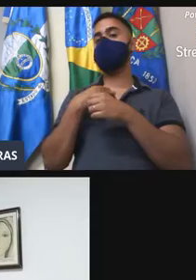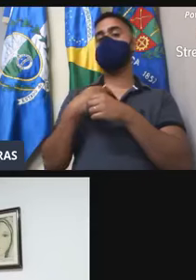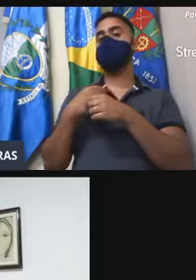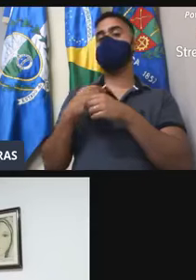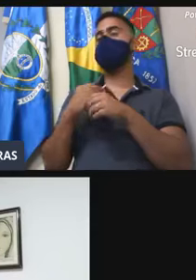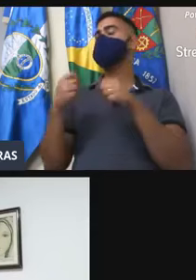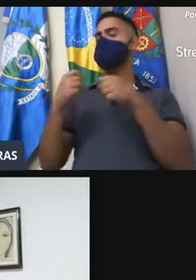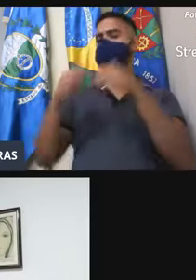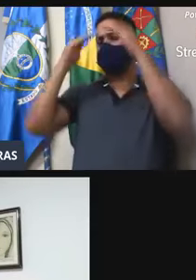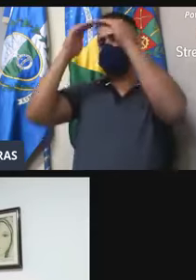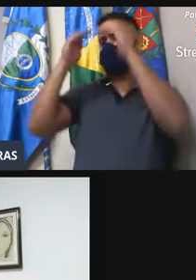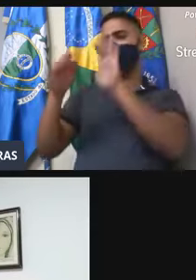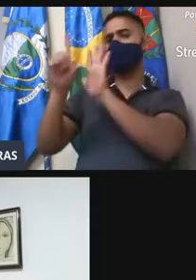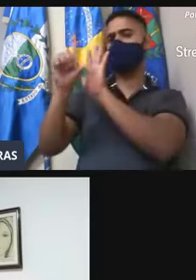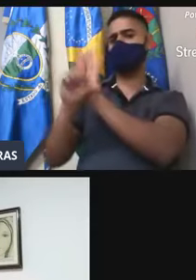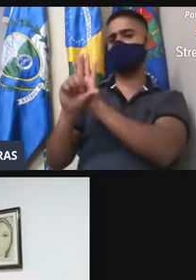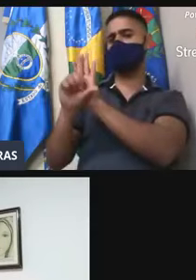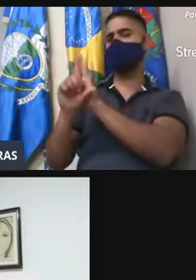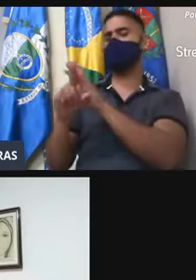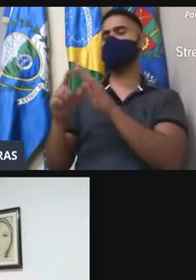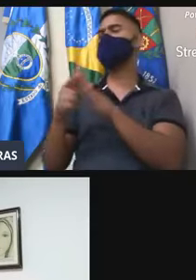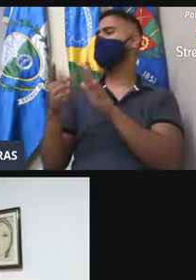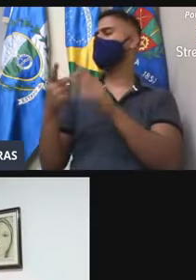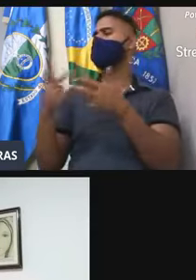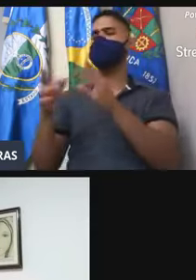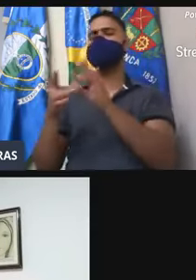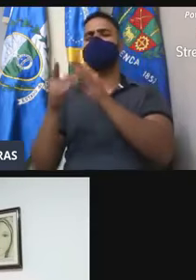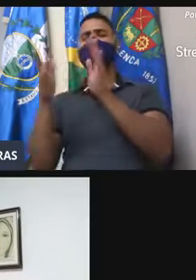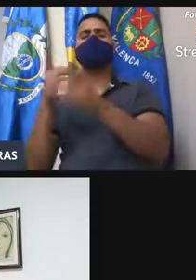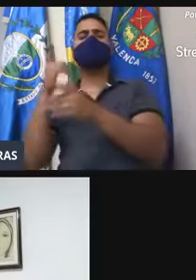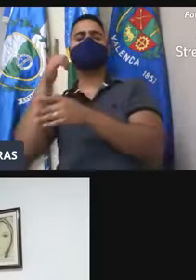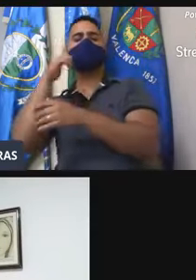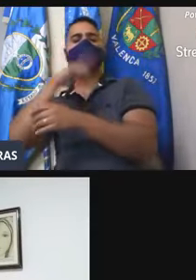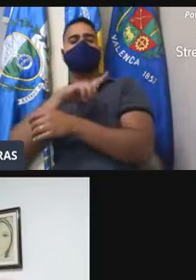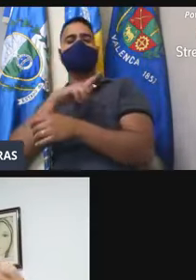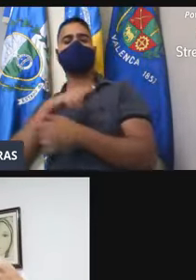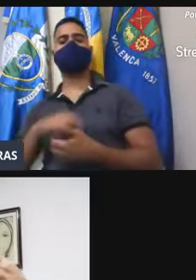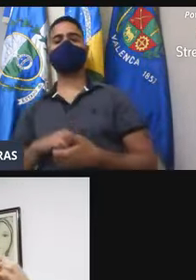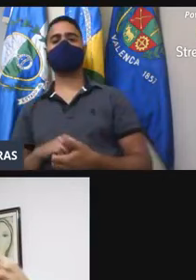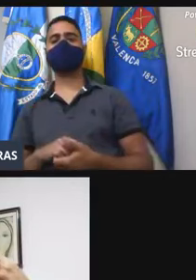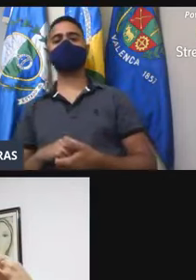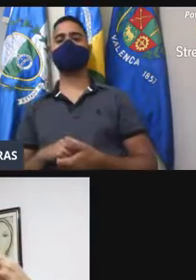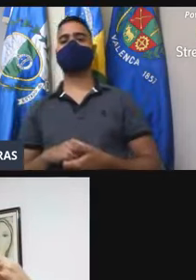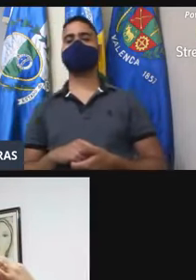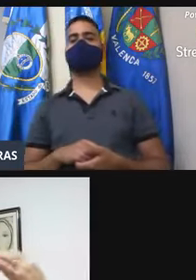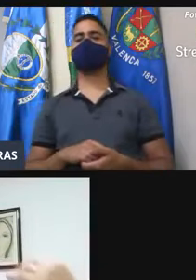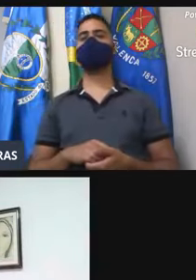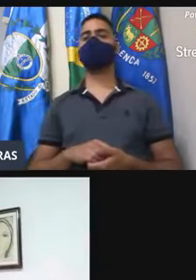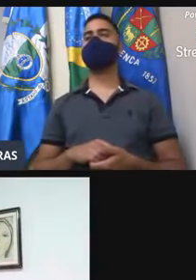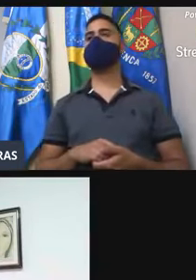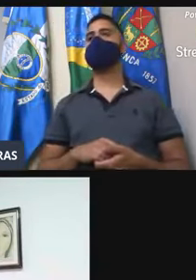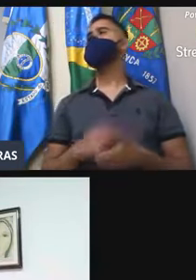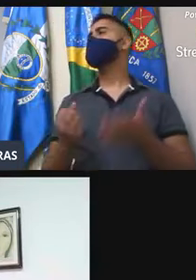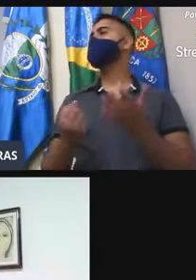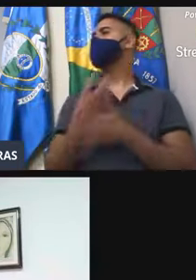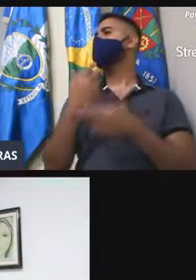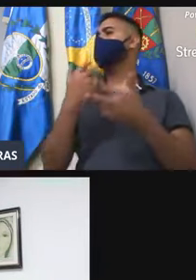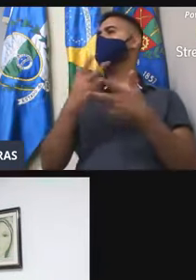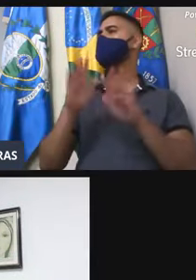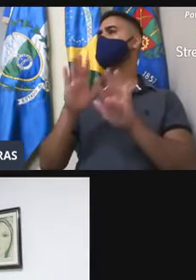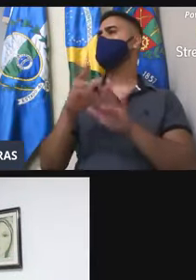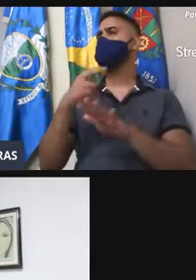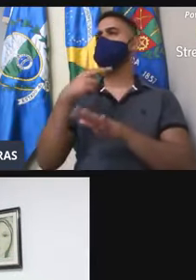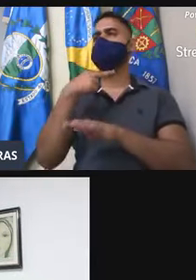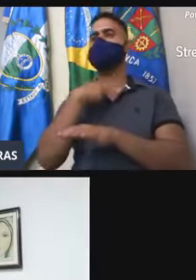trâmites legais, mesmo que a gente facilite aqui, que a gente consiga criar algumas situações, mas você não